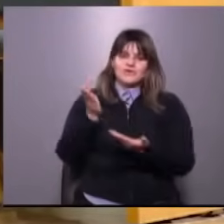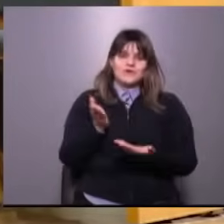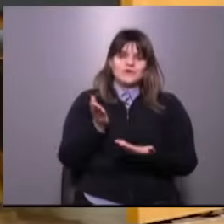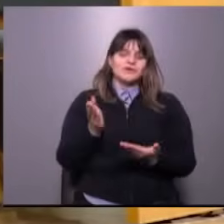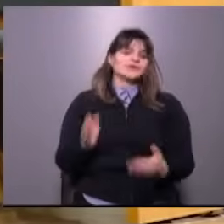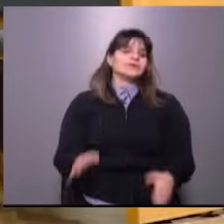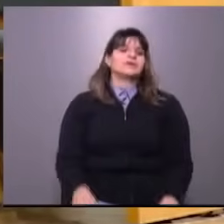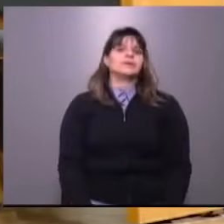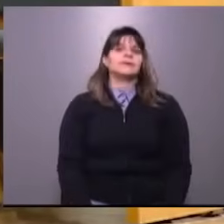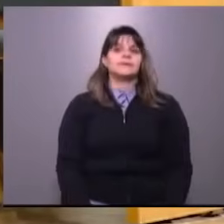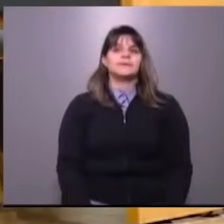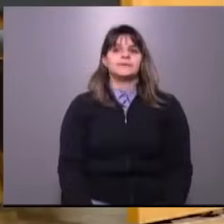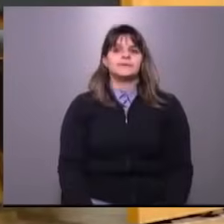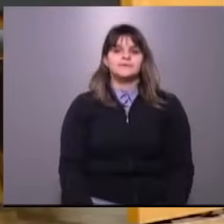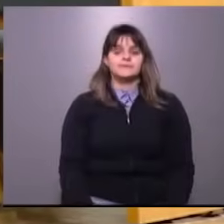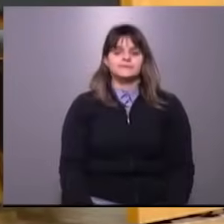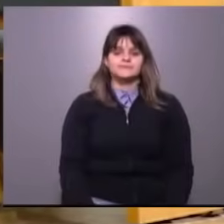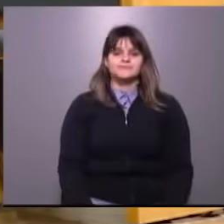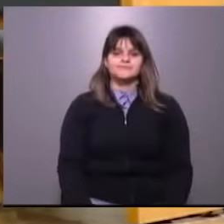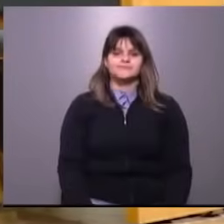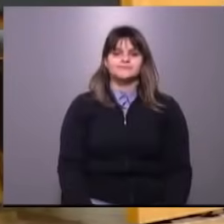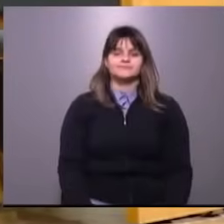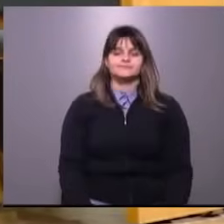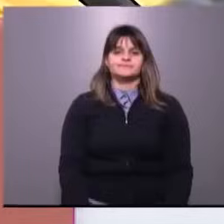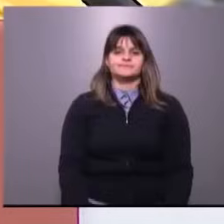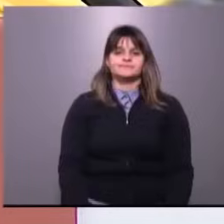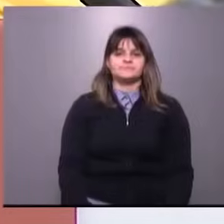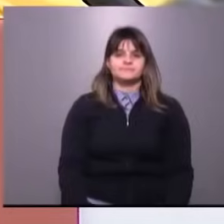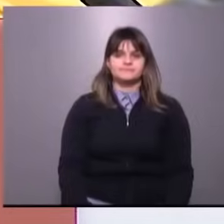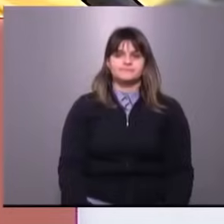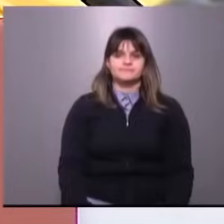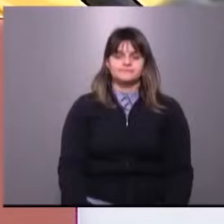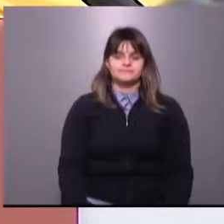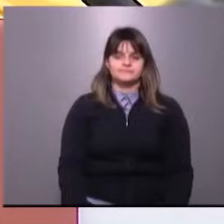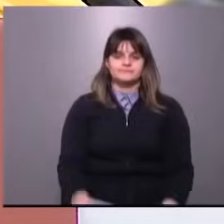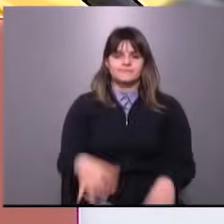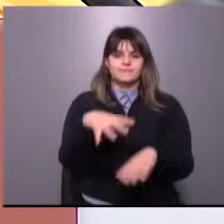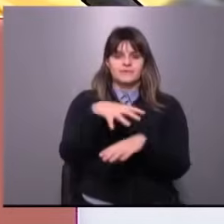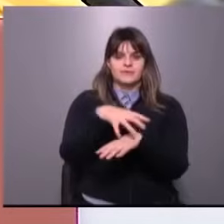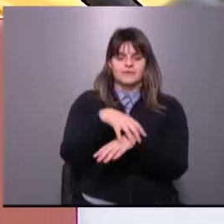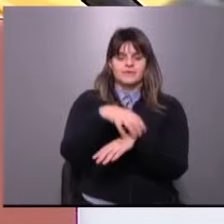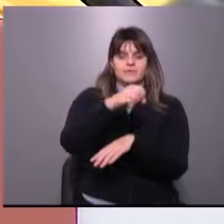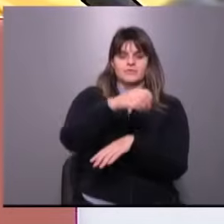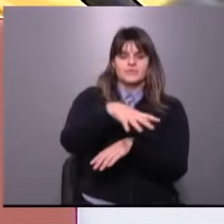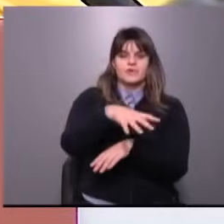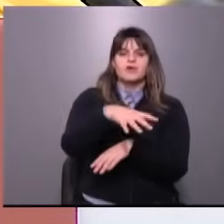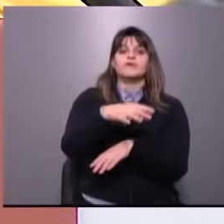Vinde, Senhor Jesus.